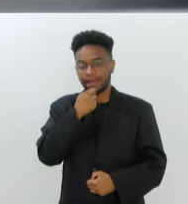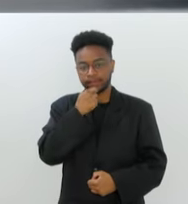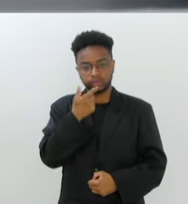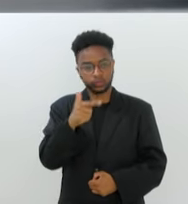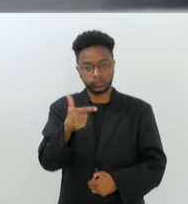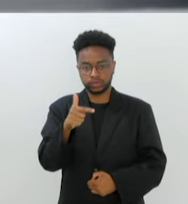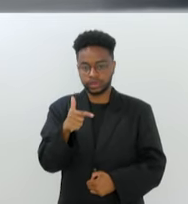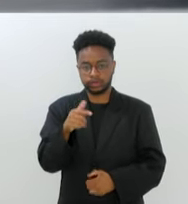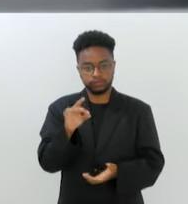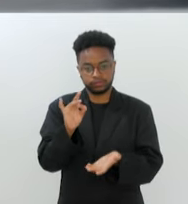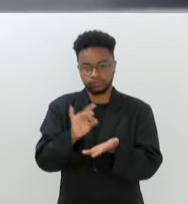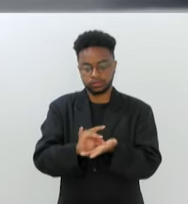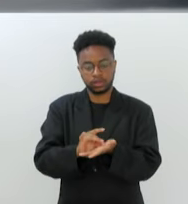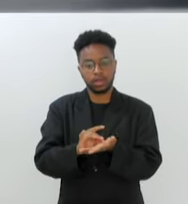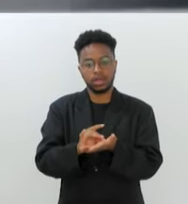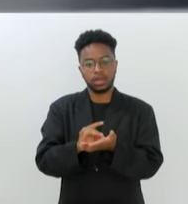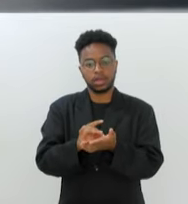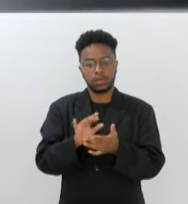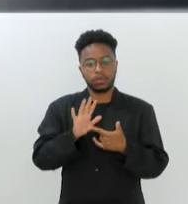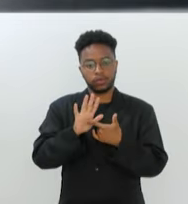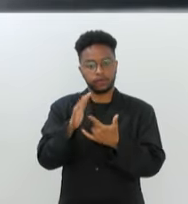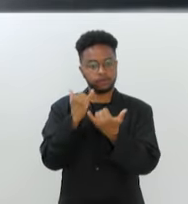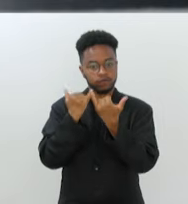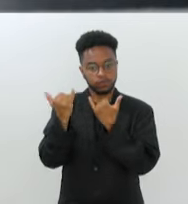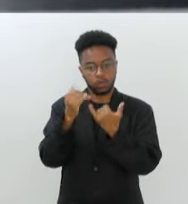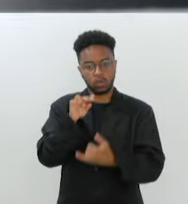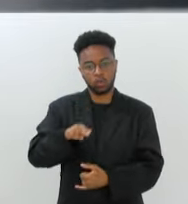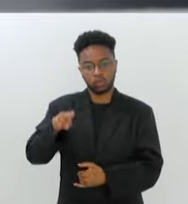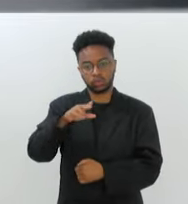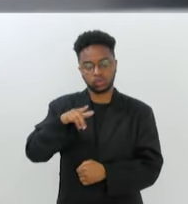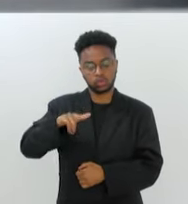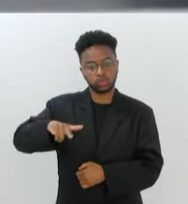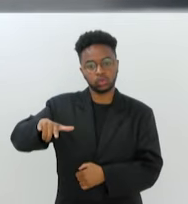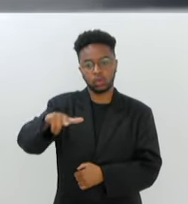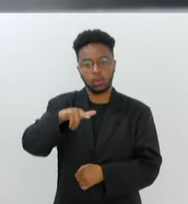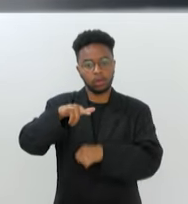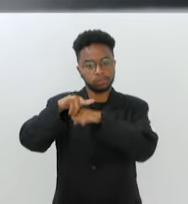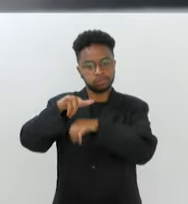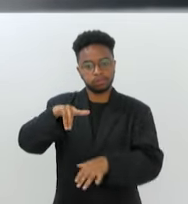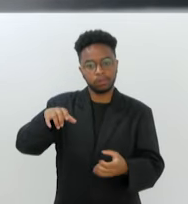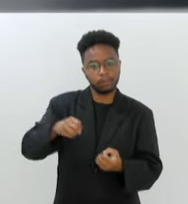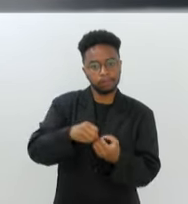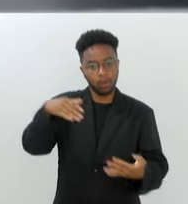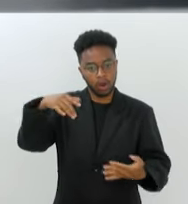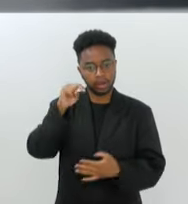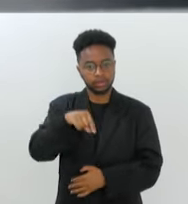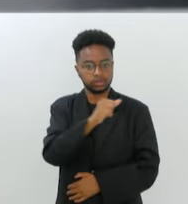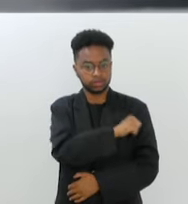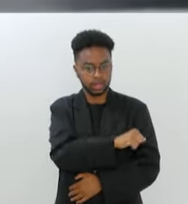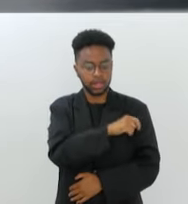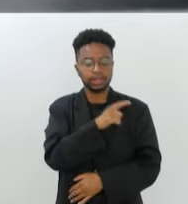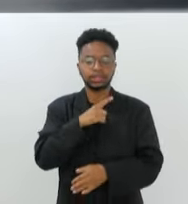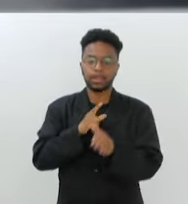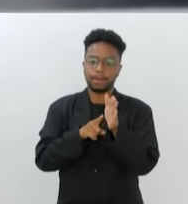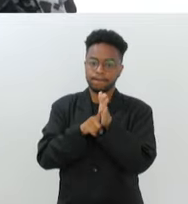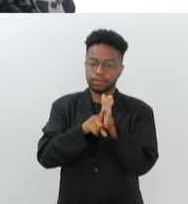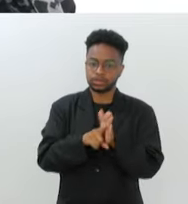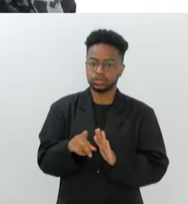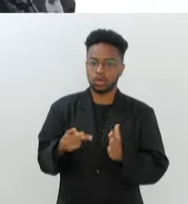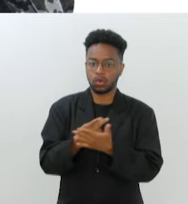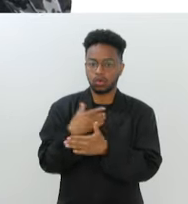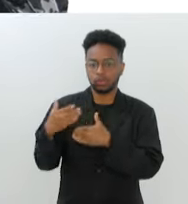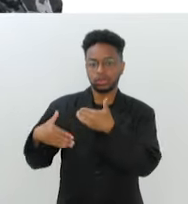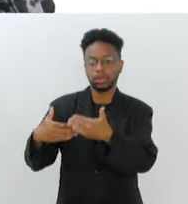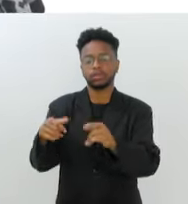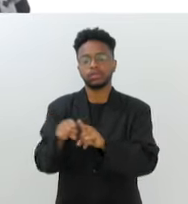confirmação oficial do uso de drones com explosivos por criminosos no Rio, existem investigações em andamento e o Estado